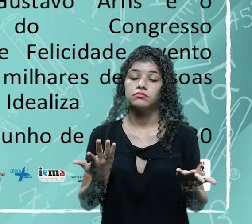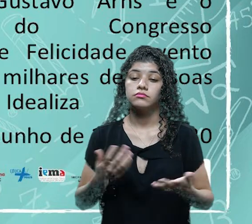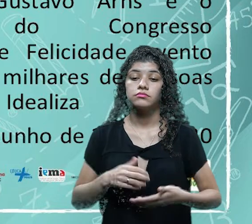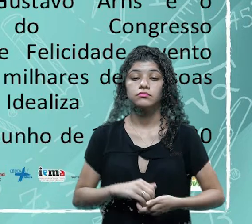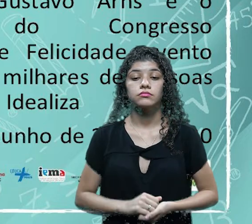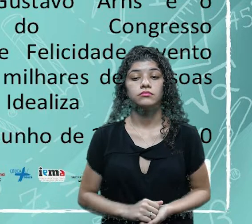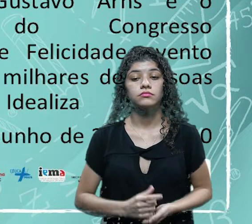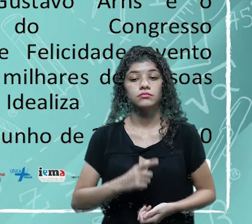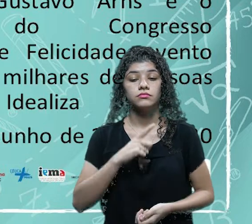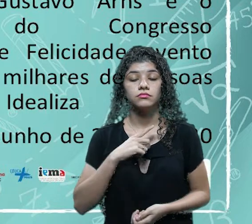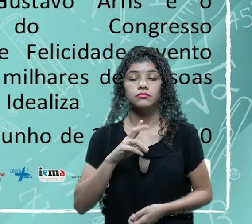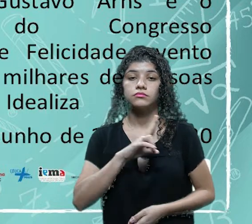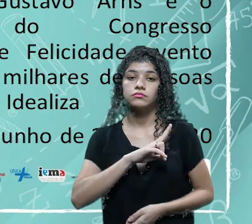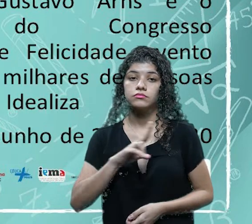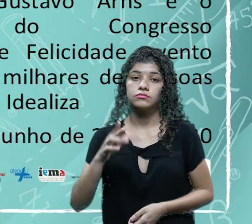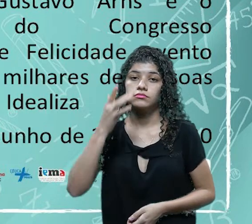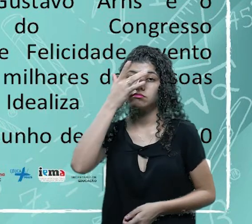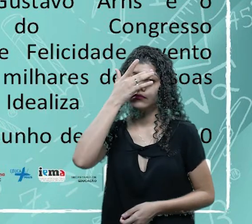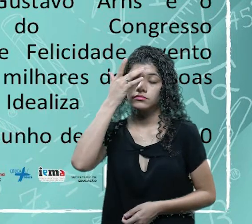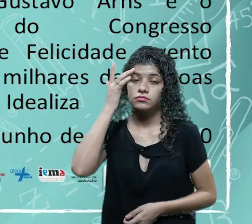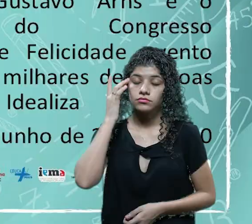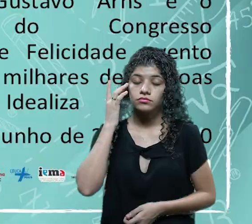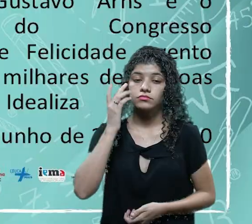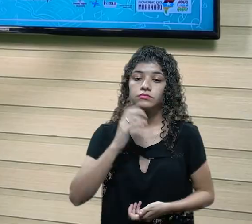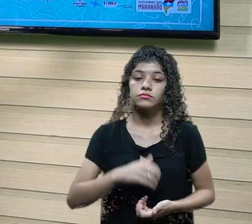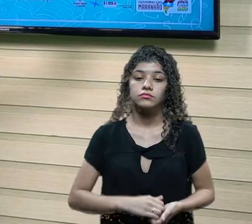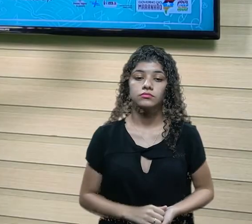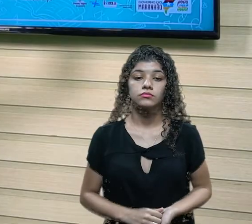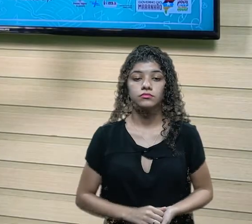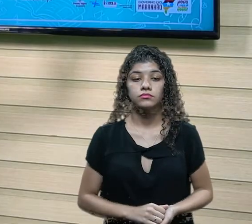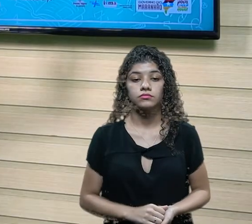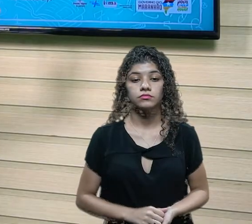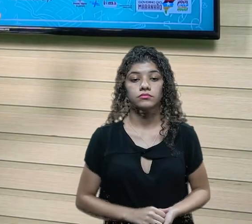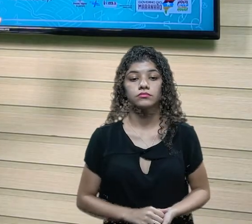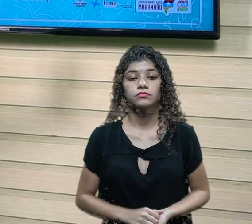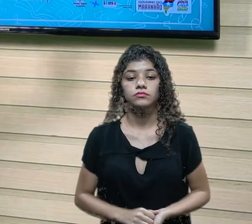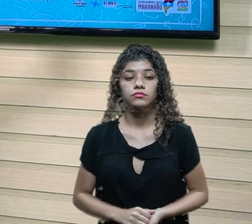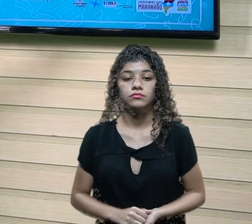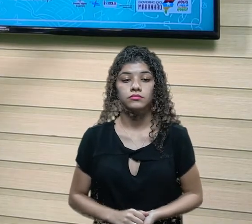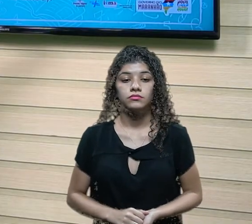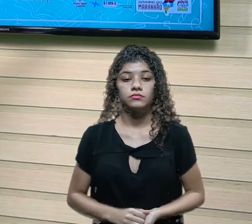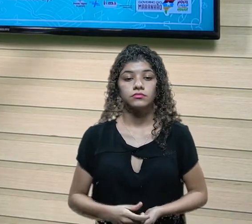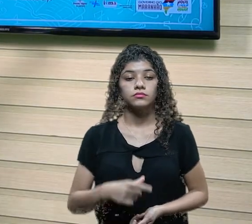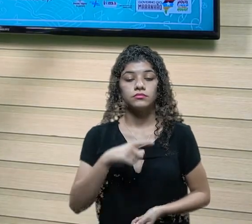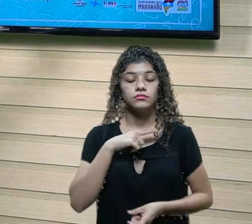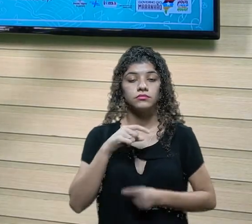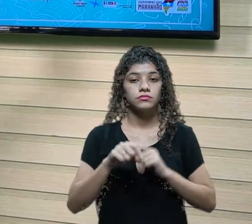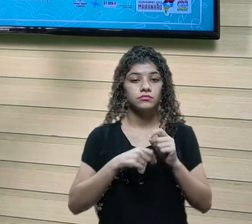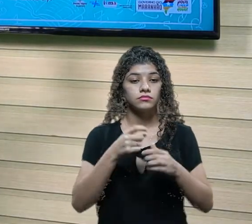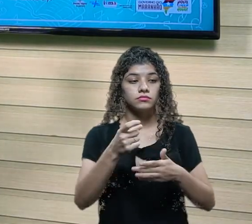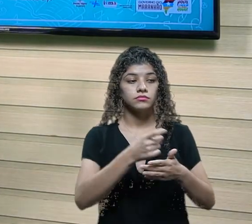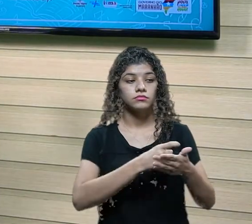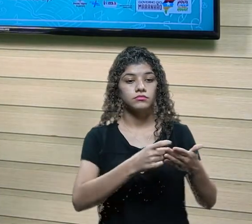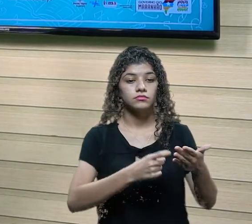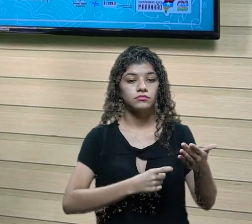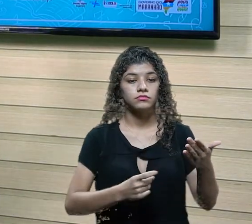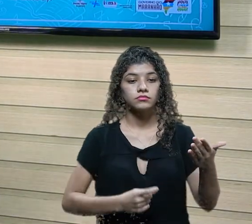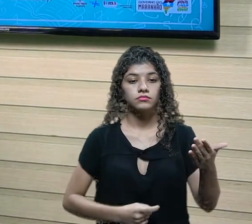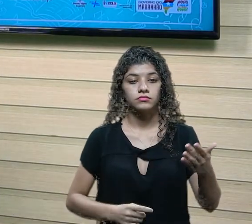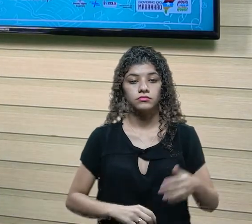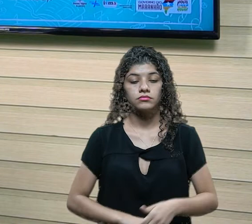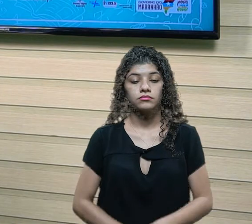o palestrante aí tem o nome da pessoa né do Gusttavo tal ele o que que ele tem o currículo dele